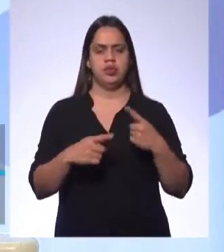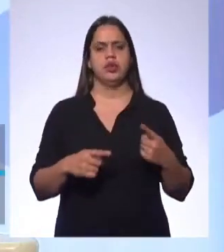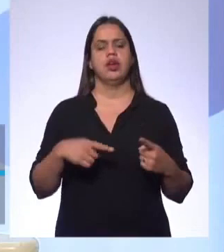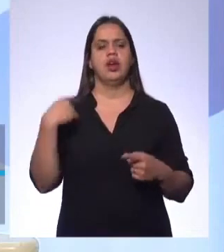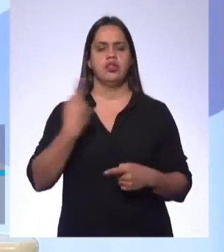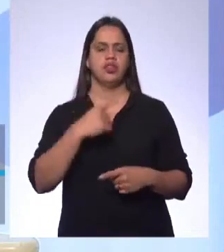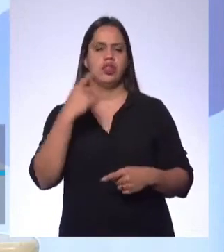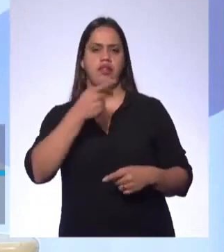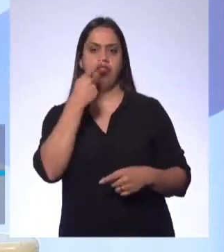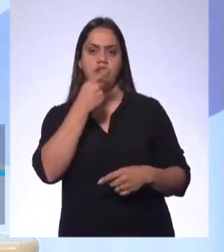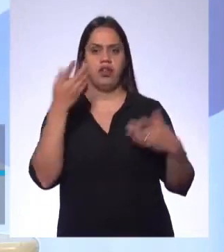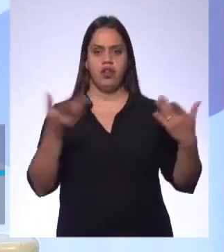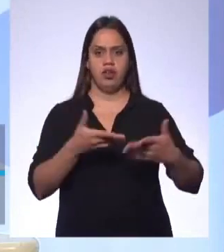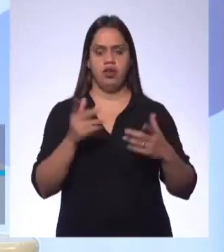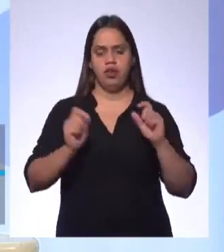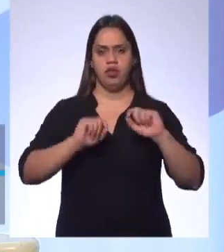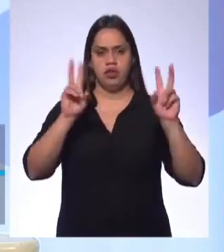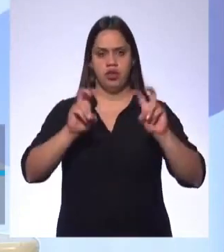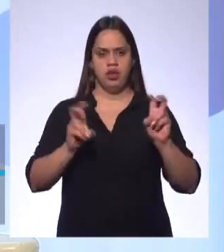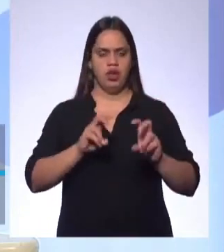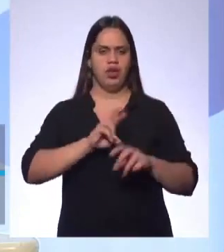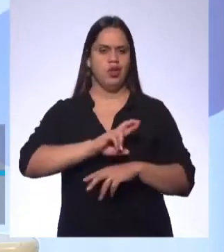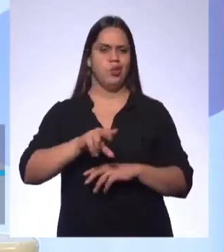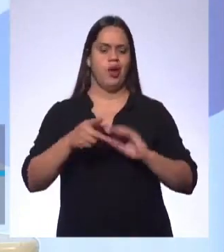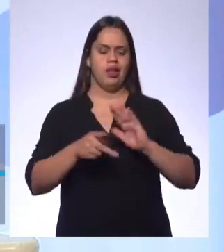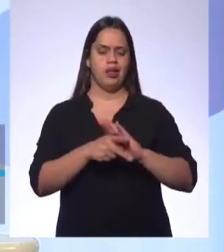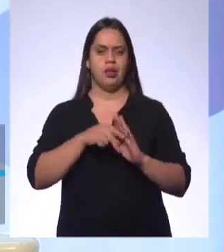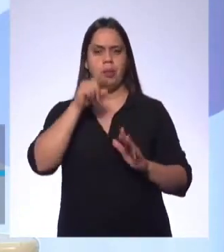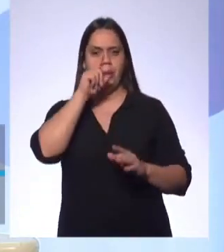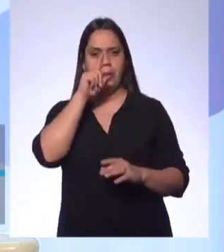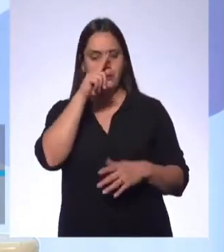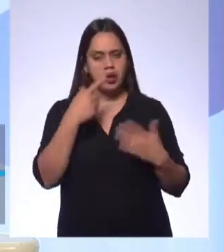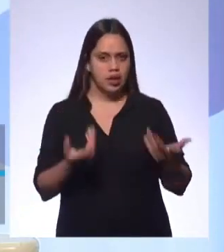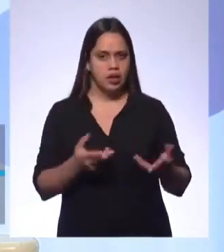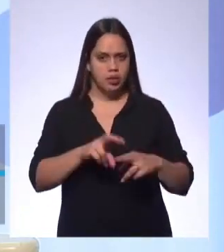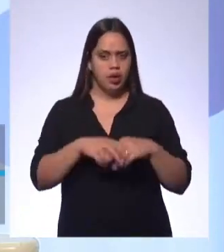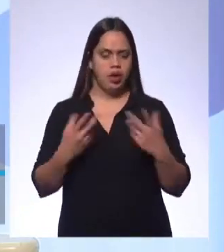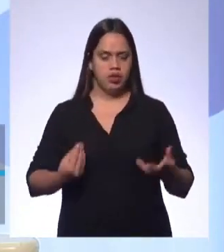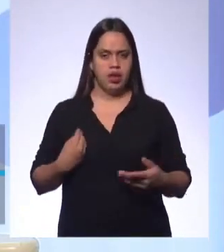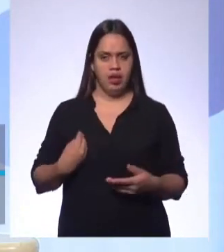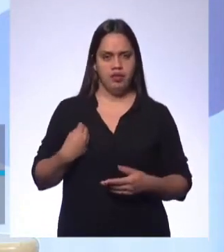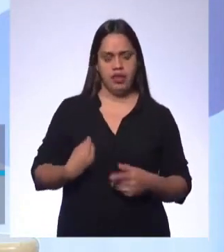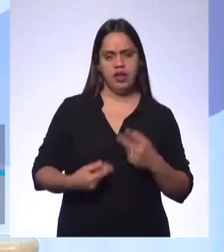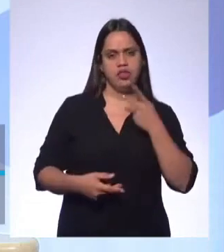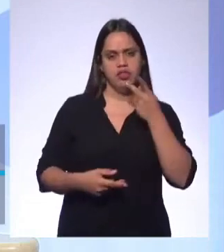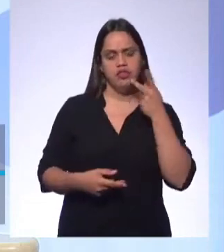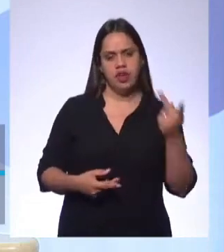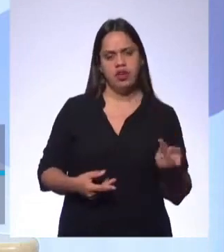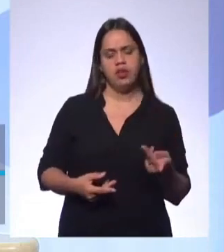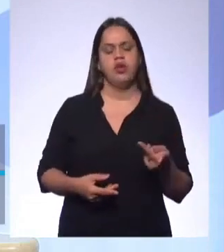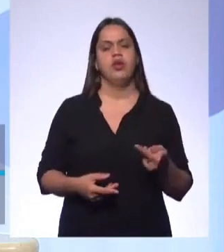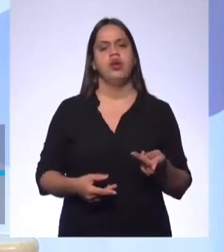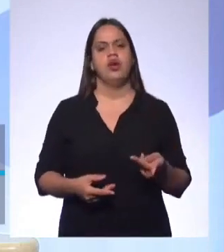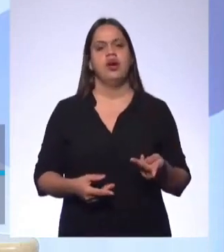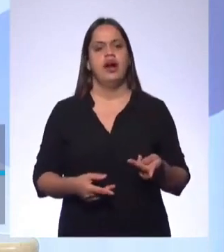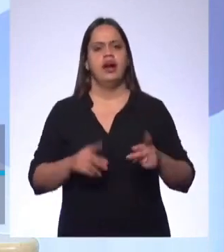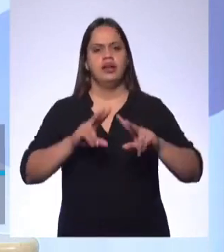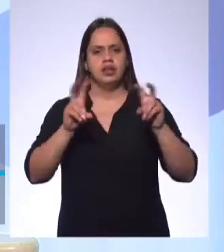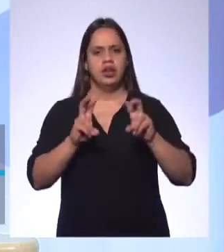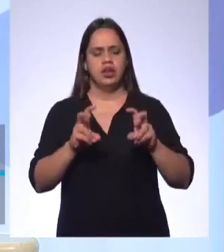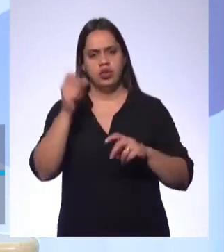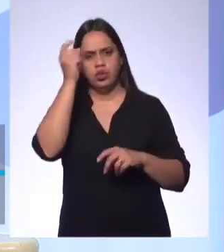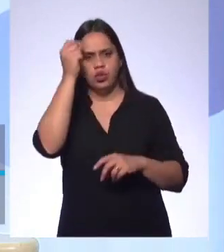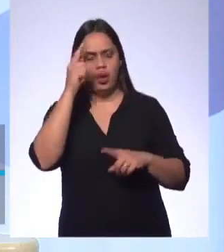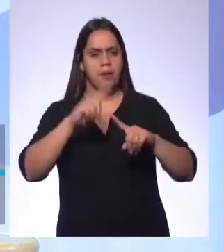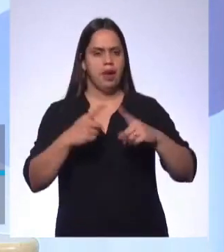a gente estava falando ali sobre coisas que não são tão nocivas dentro do senso comum, né? Quando a gente falou de superstições, falou dessas, né, questões culturais.